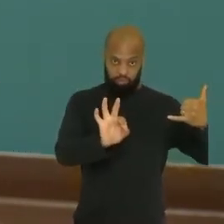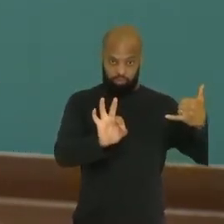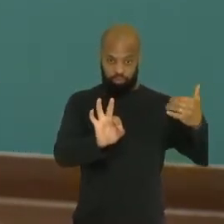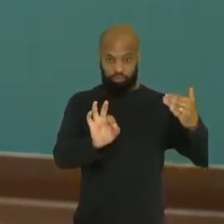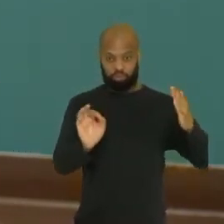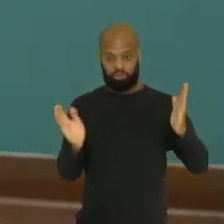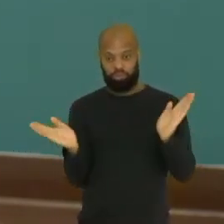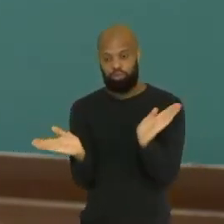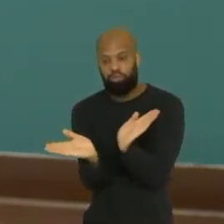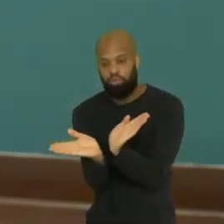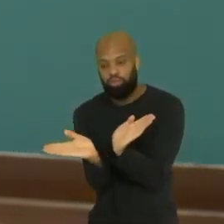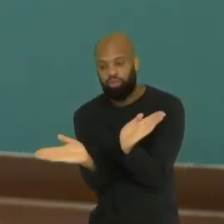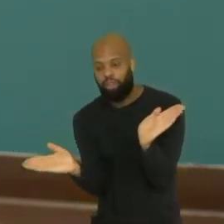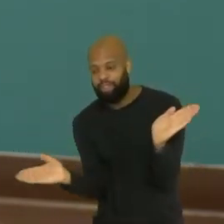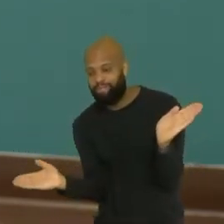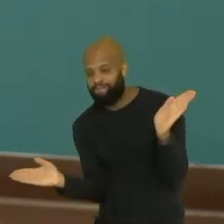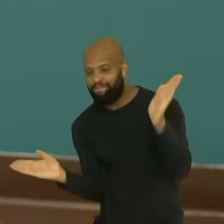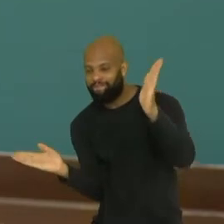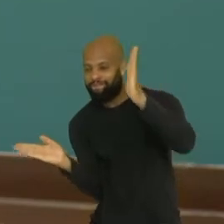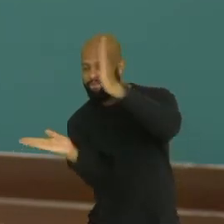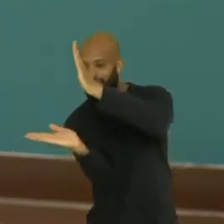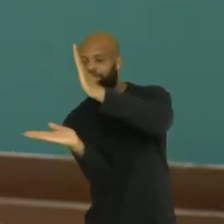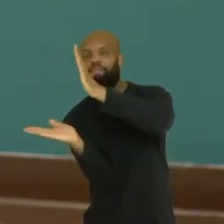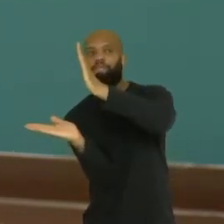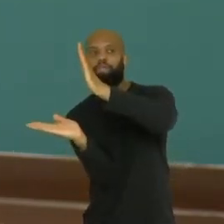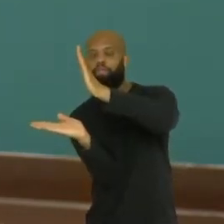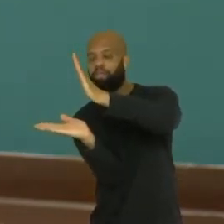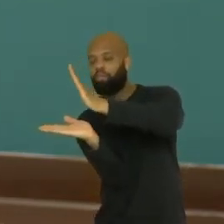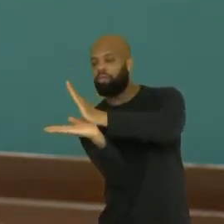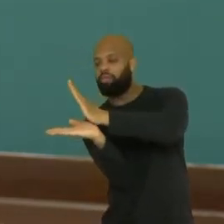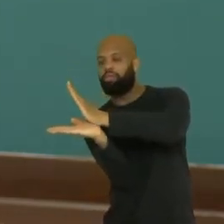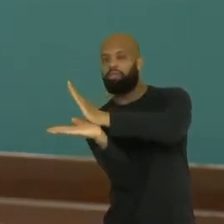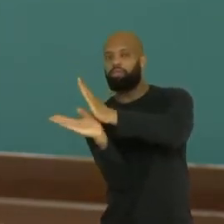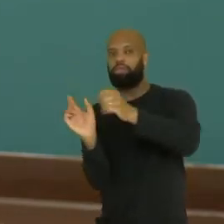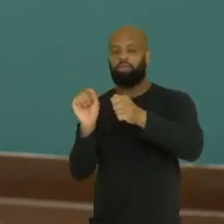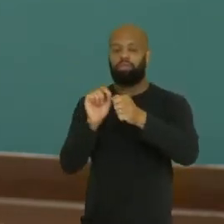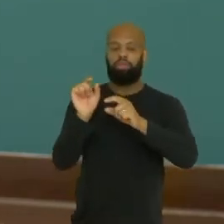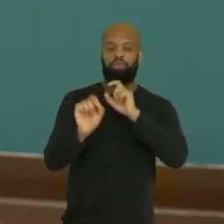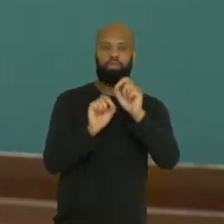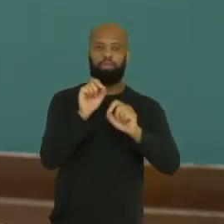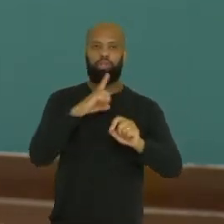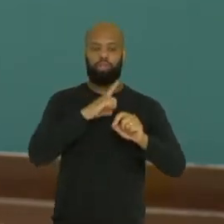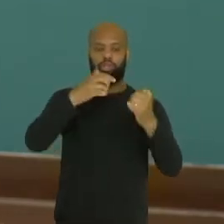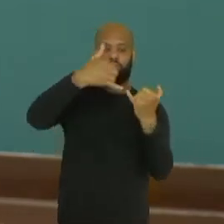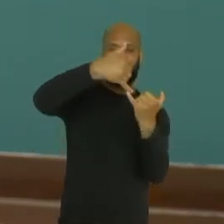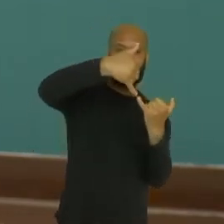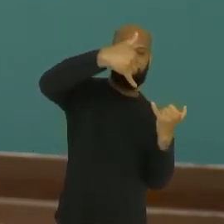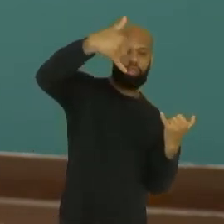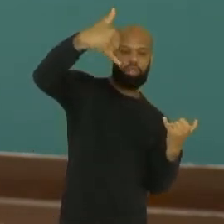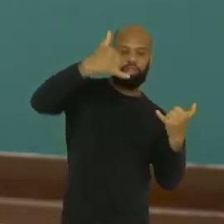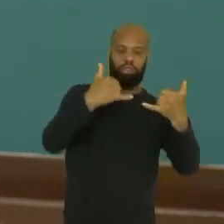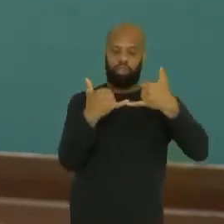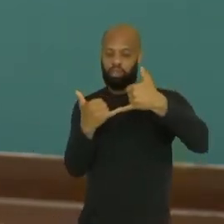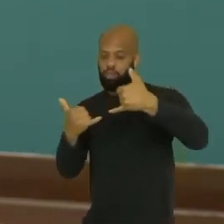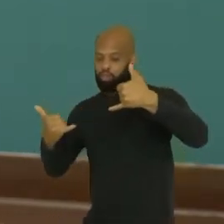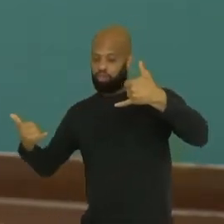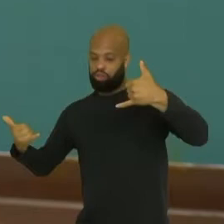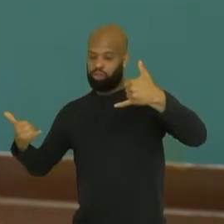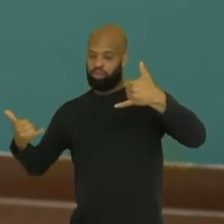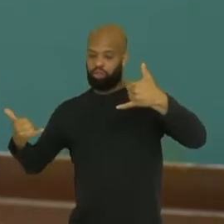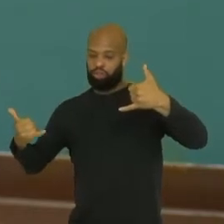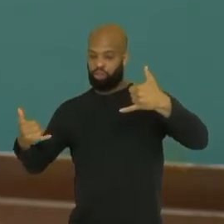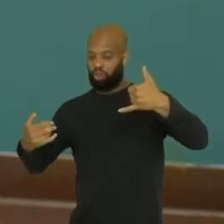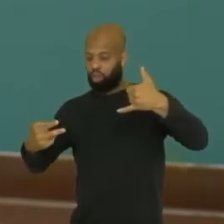ter esse desenho aqui. E quando a gente fez essa dobra, a gente formou duas semirretas, que é o que está dizendo aqui